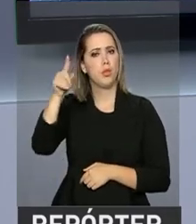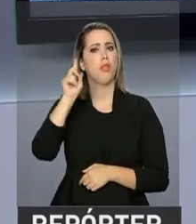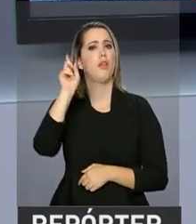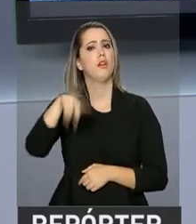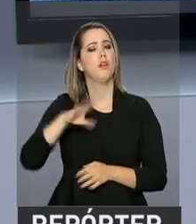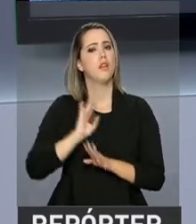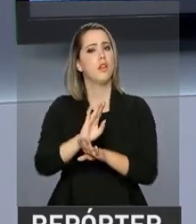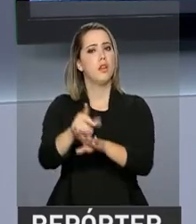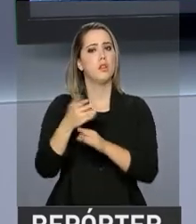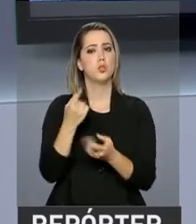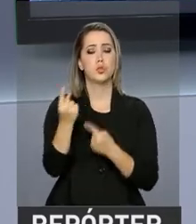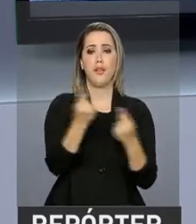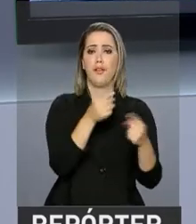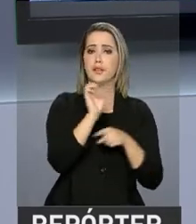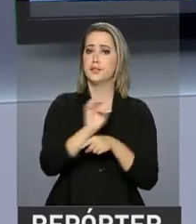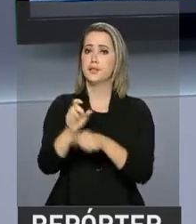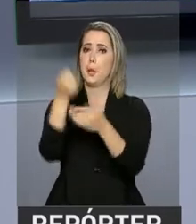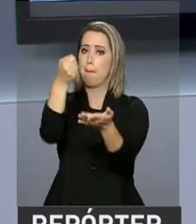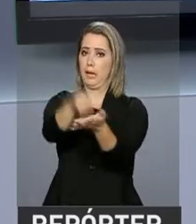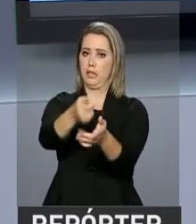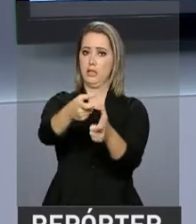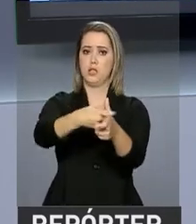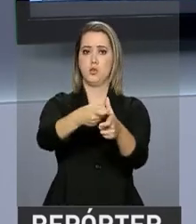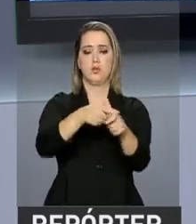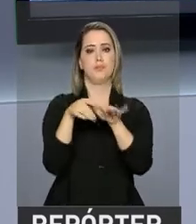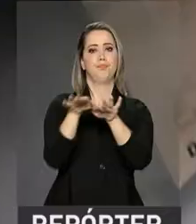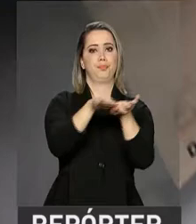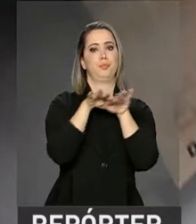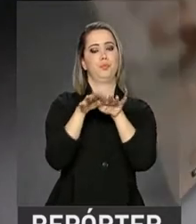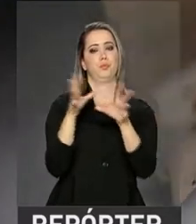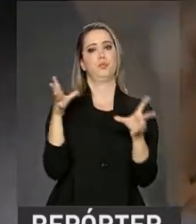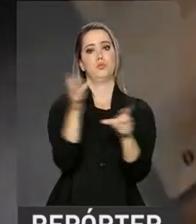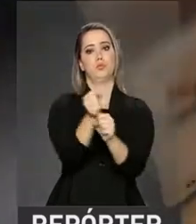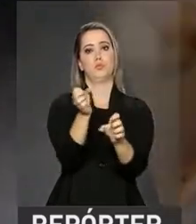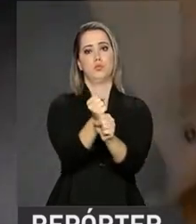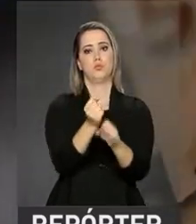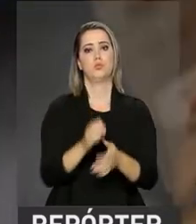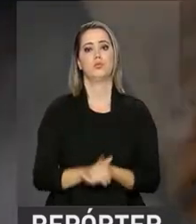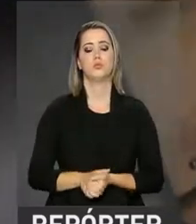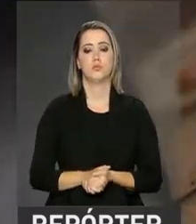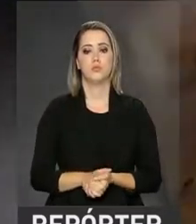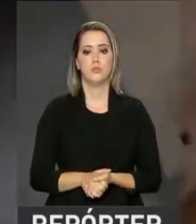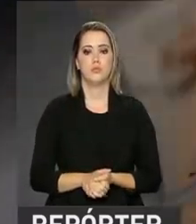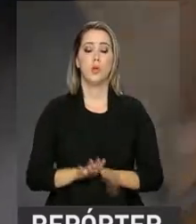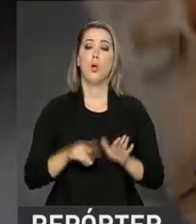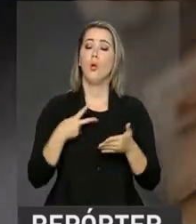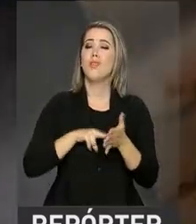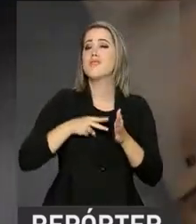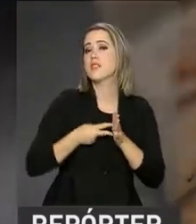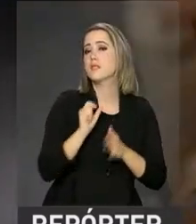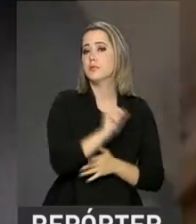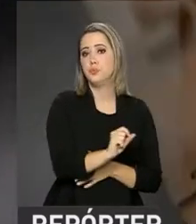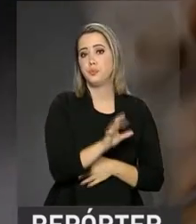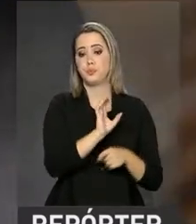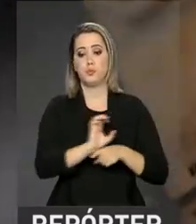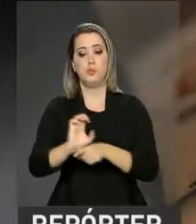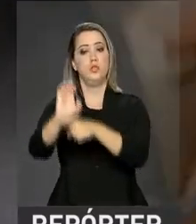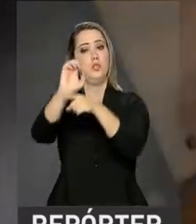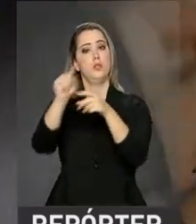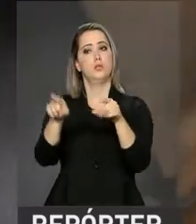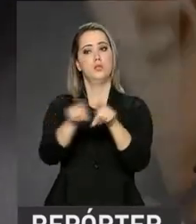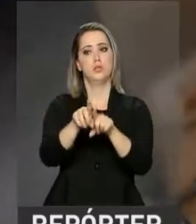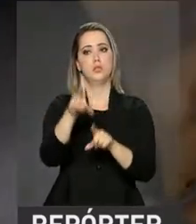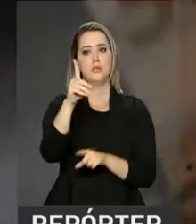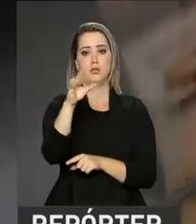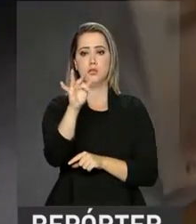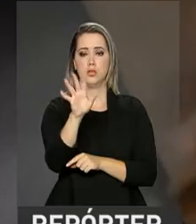a pagar suas dívidas e equilibrar as contas públicas. Na prática, os estados e o Distrito